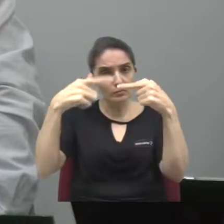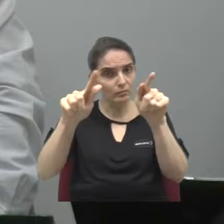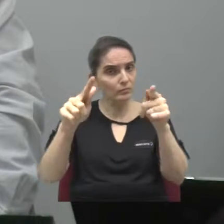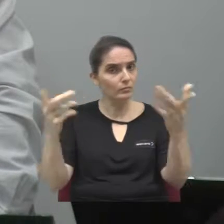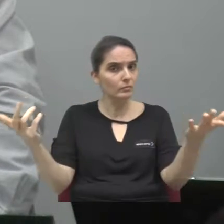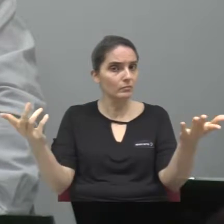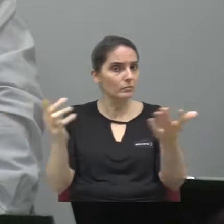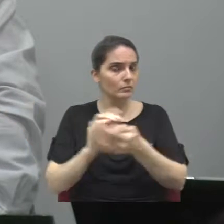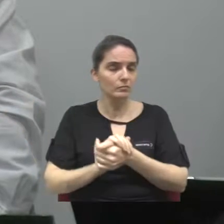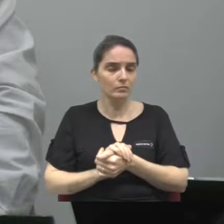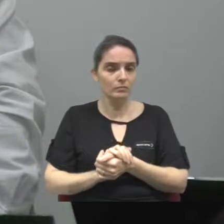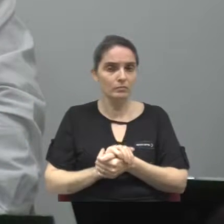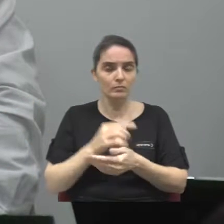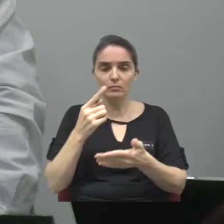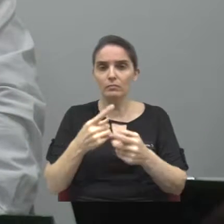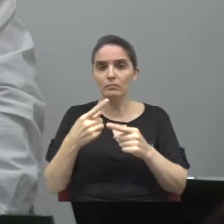reajuste